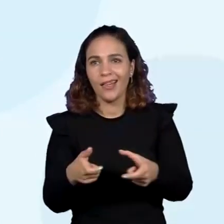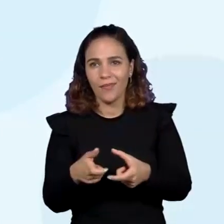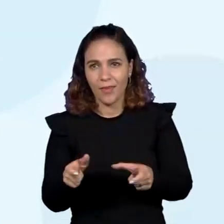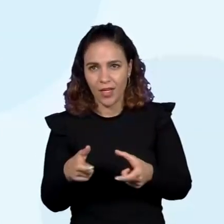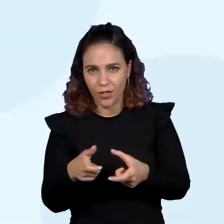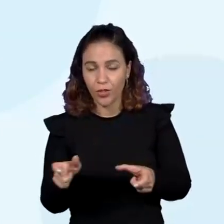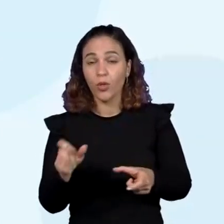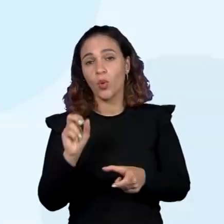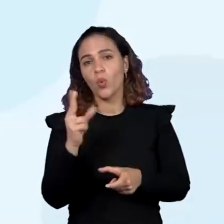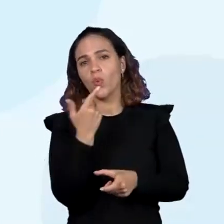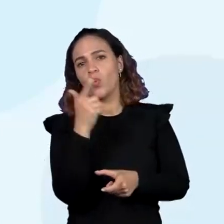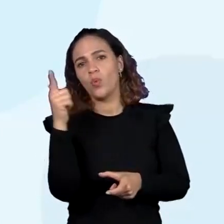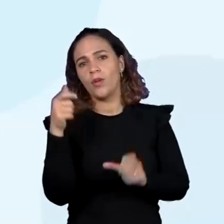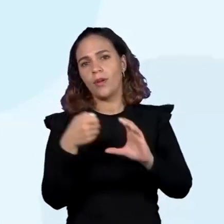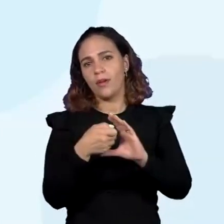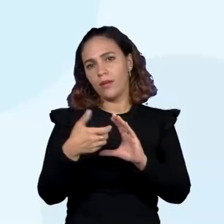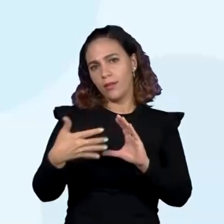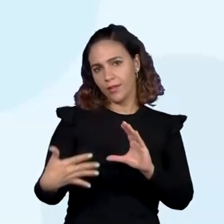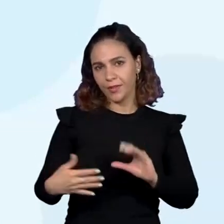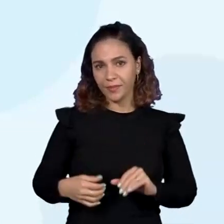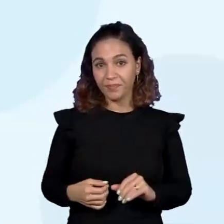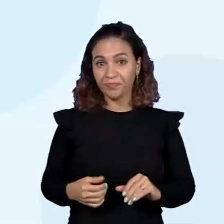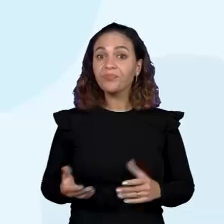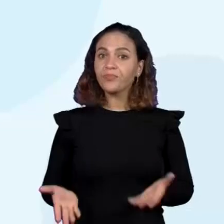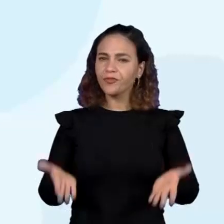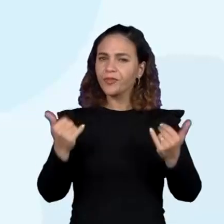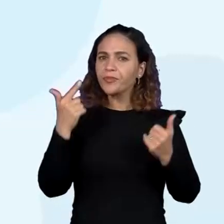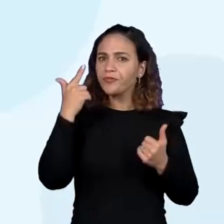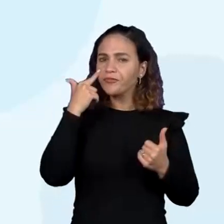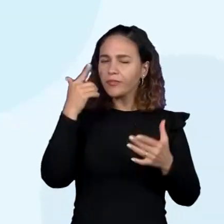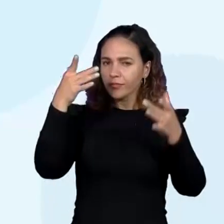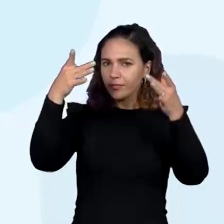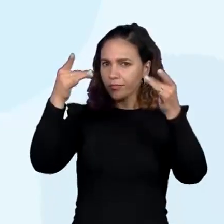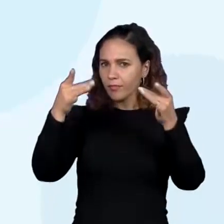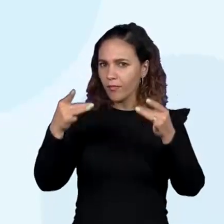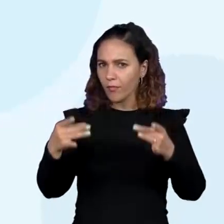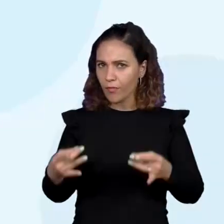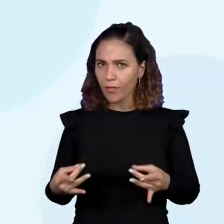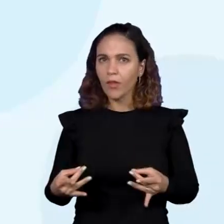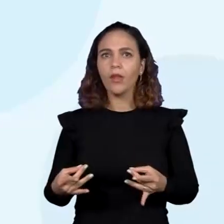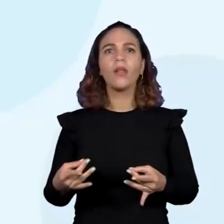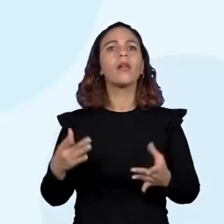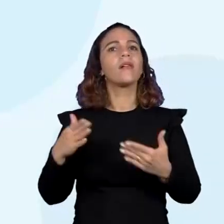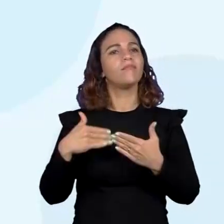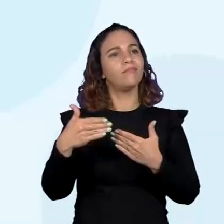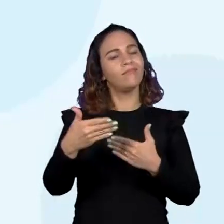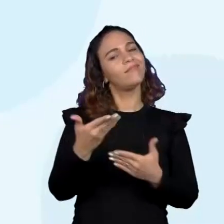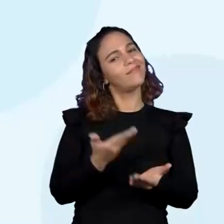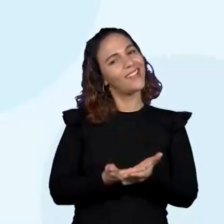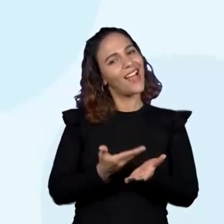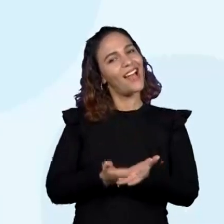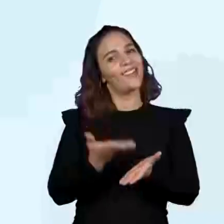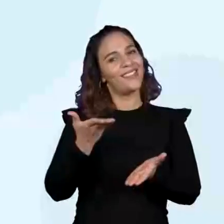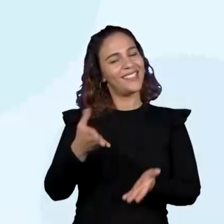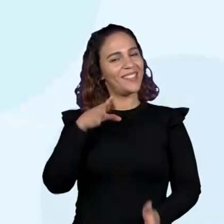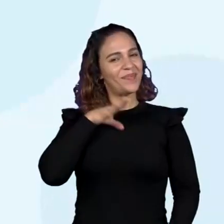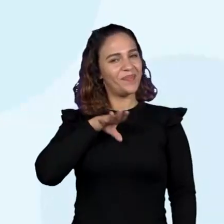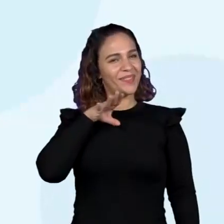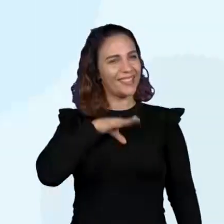outras características. Veremos mais algumas especificidades na nossa amada língua